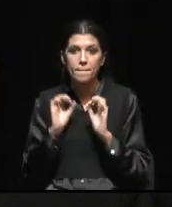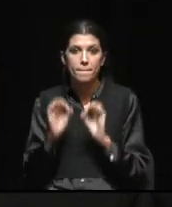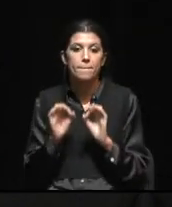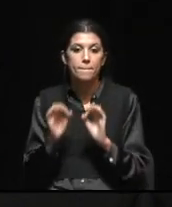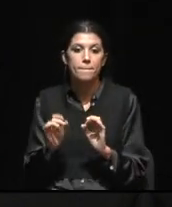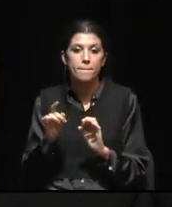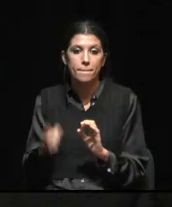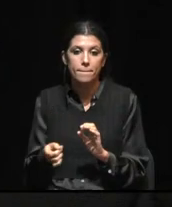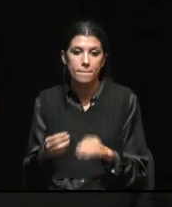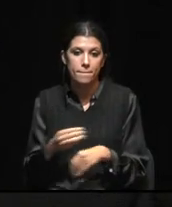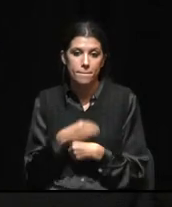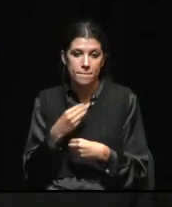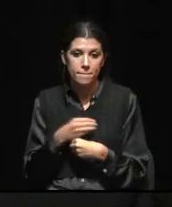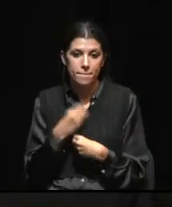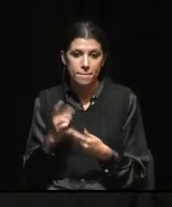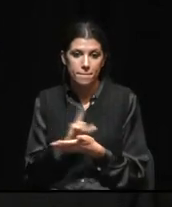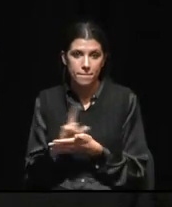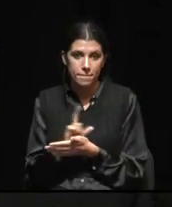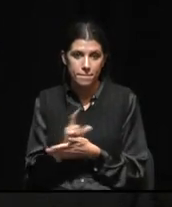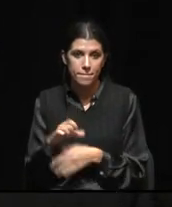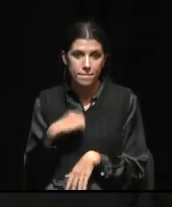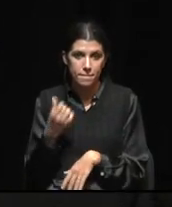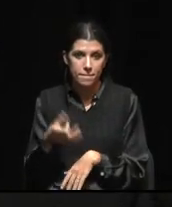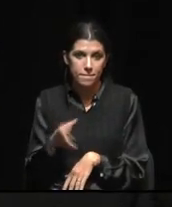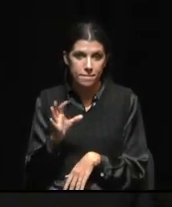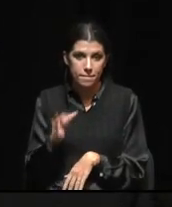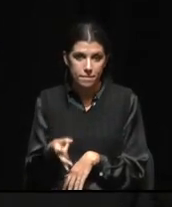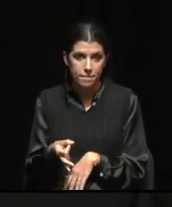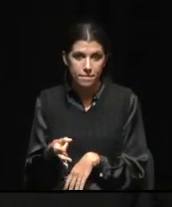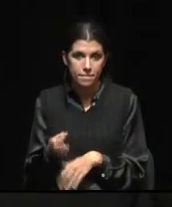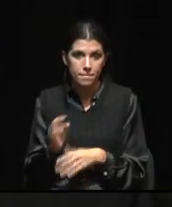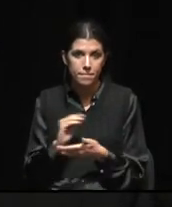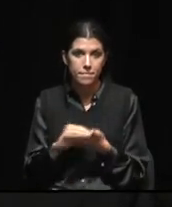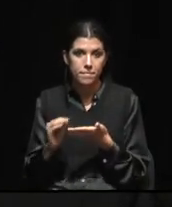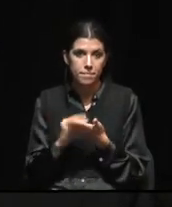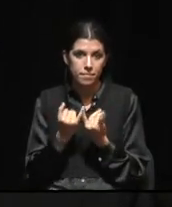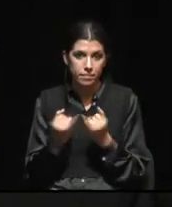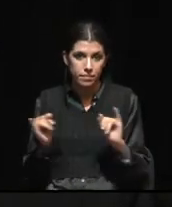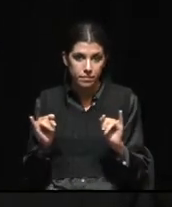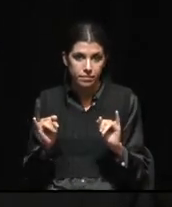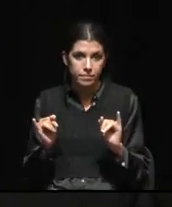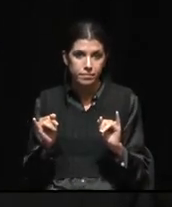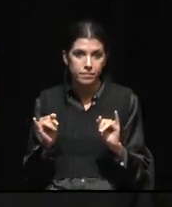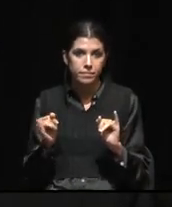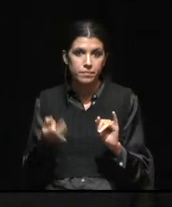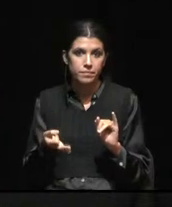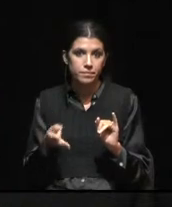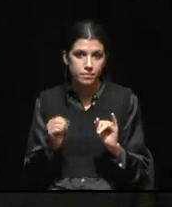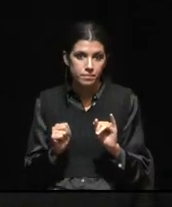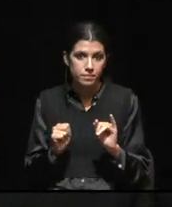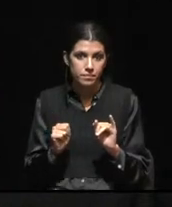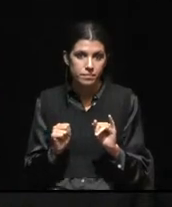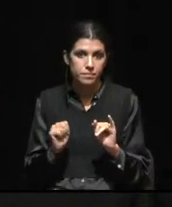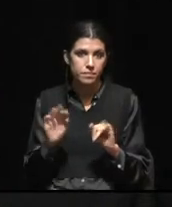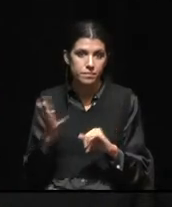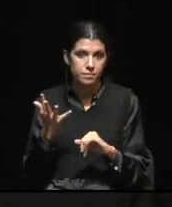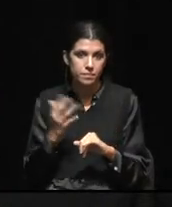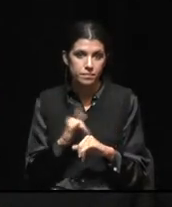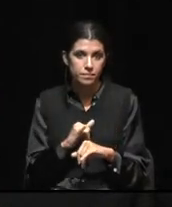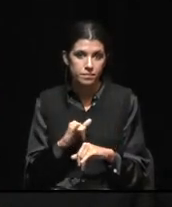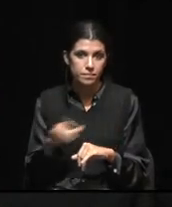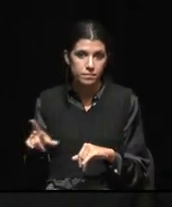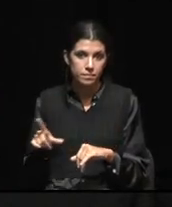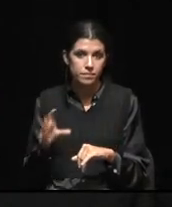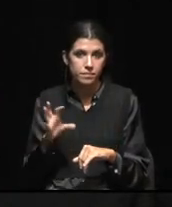favor bloco livre pev PCP deputados não inscritos PS Pan iniciativa liberal